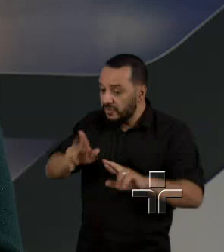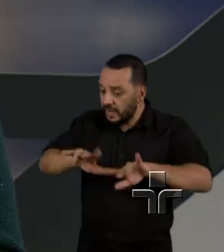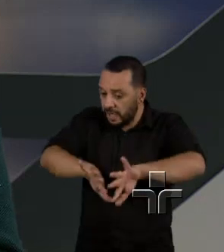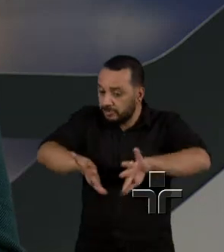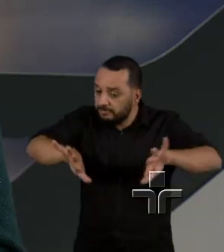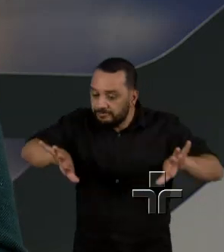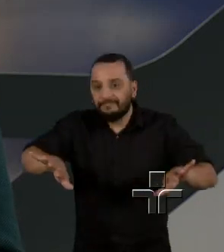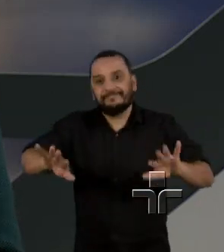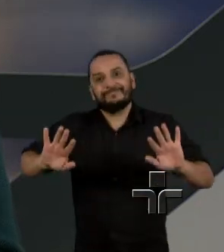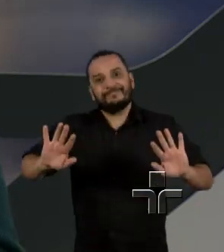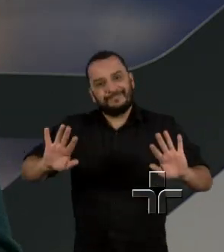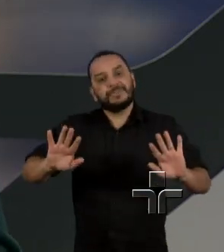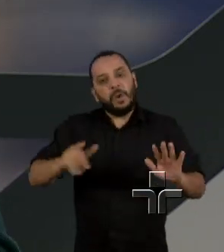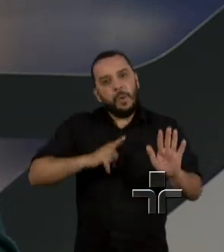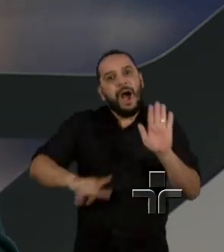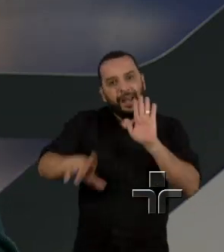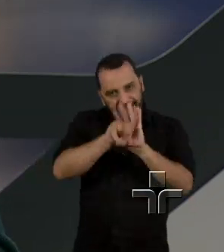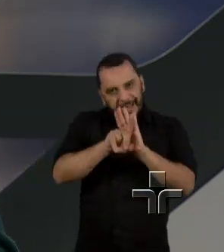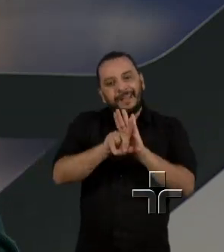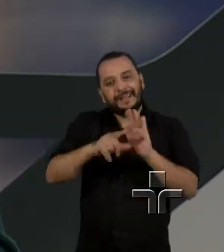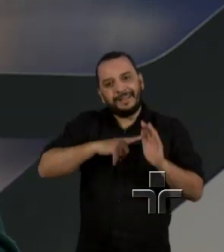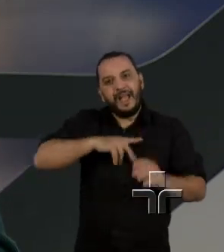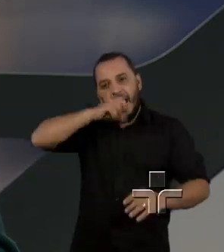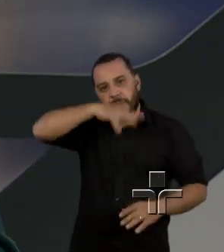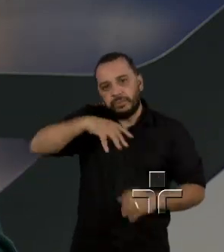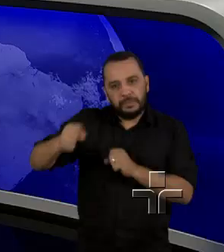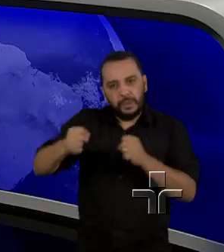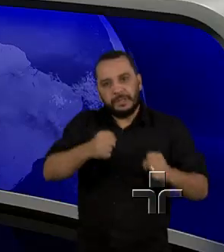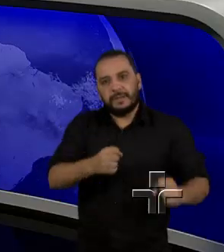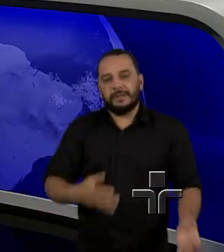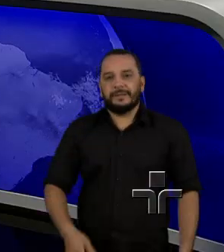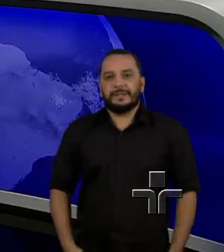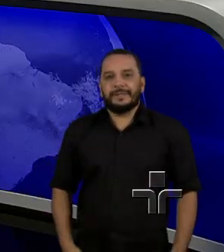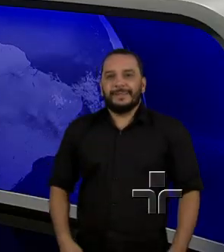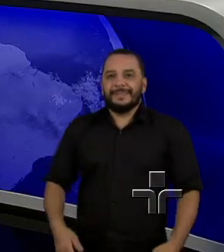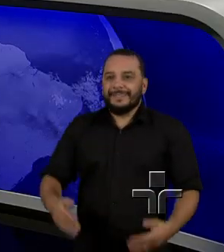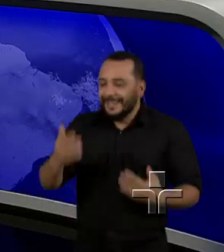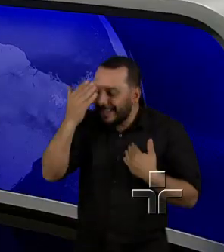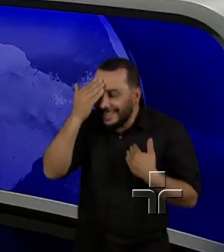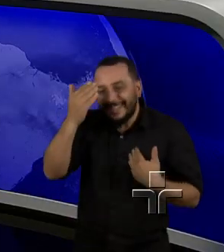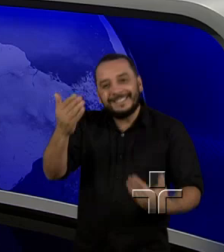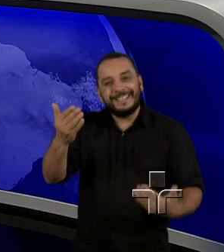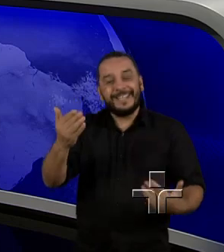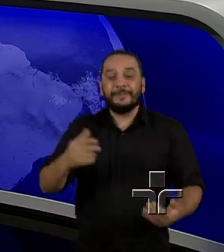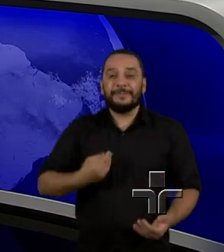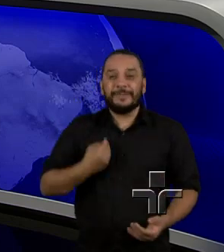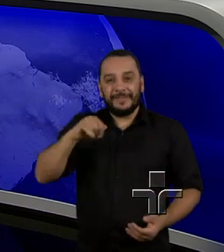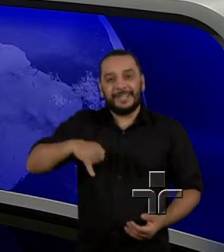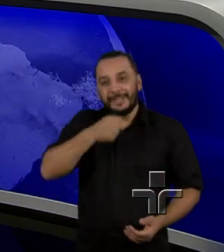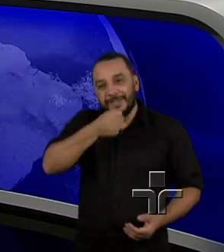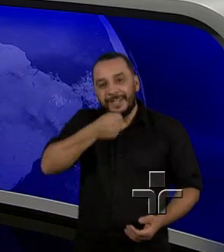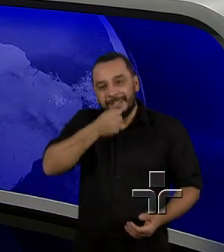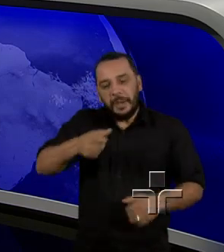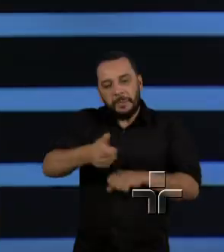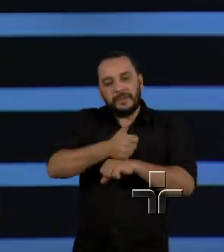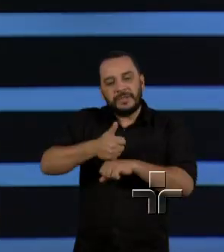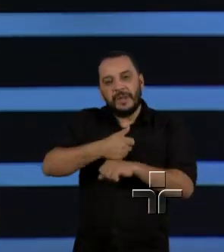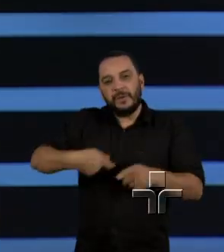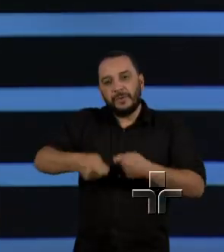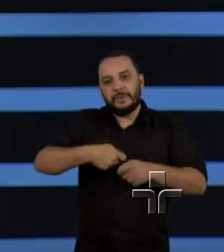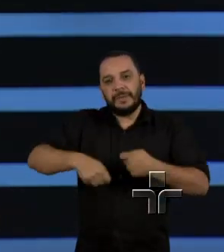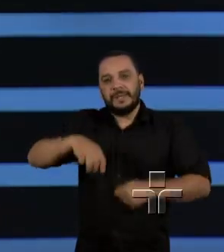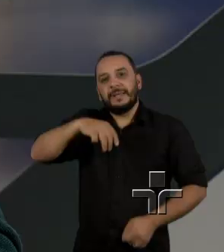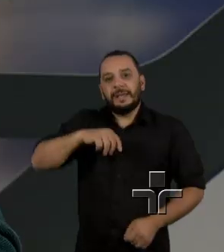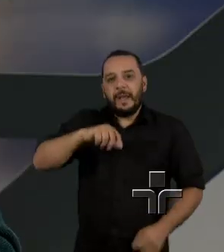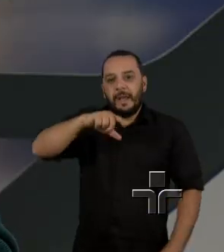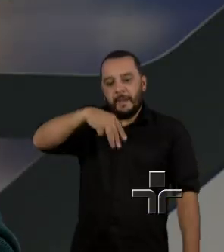vai servir a lei que nós estamos falando. E nós agradecemos, então, a presença da jornalista especializada em economia, Mara Luquet, e da